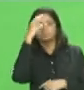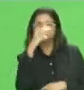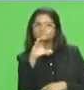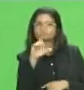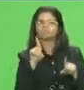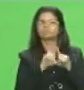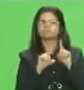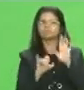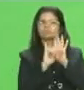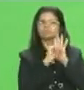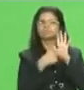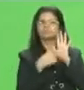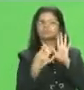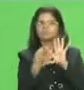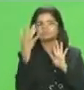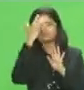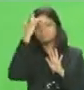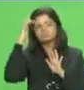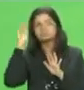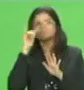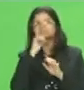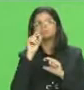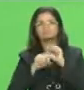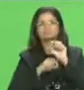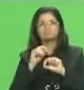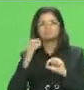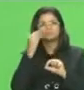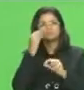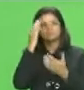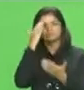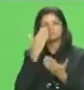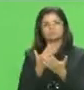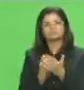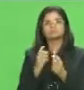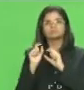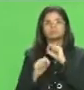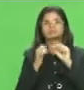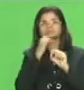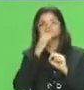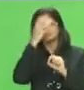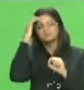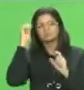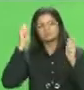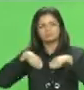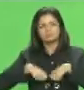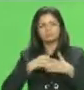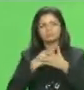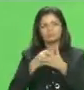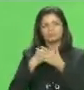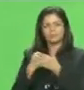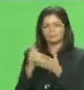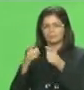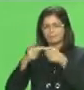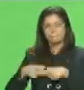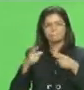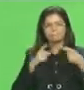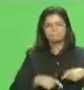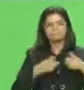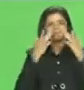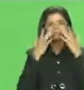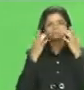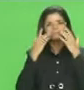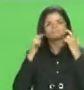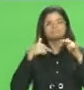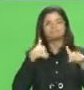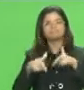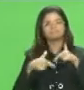identidade de sócio cultural, valorizando e restaurando nossos postais e valorizando os nossos artistas locais. Iremos trabalhar